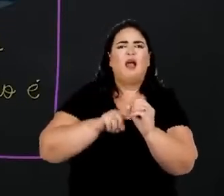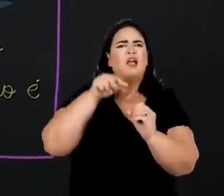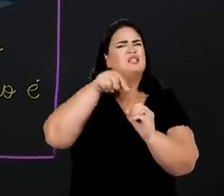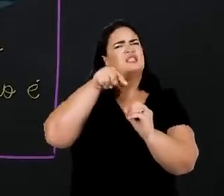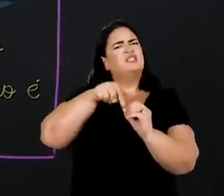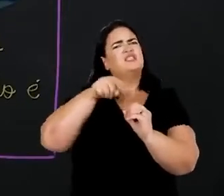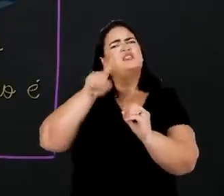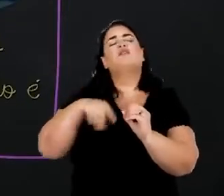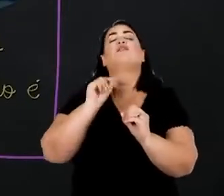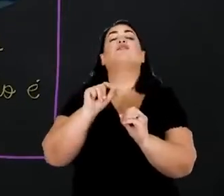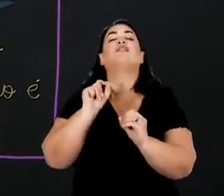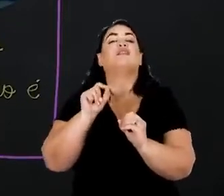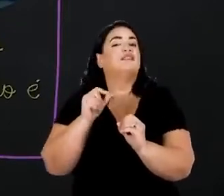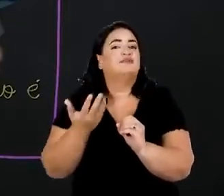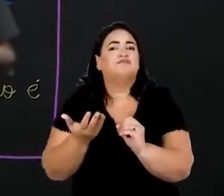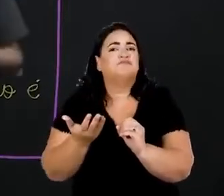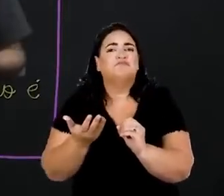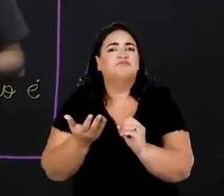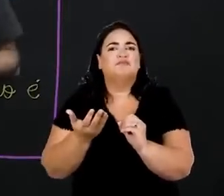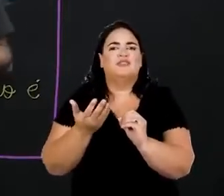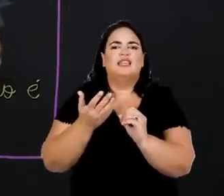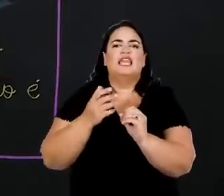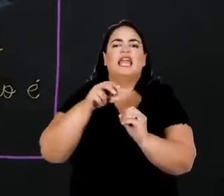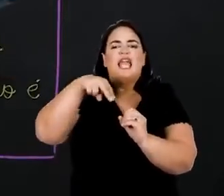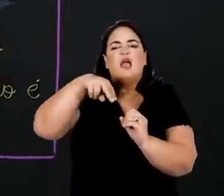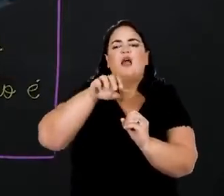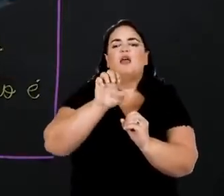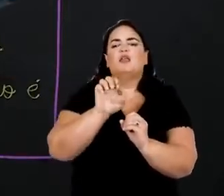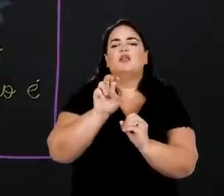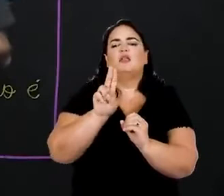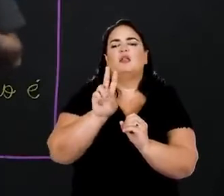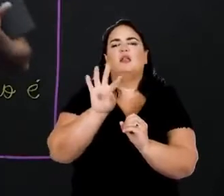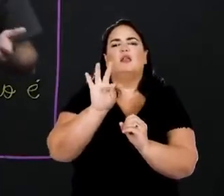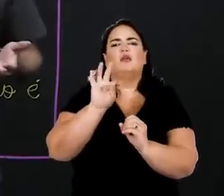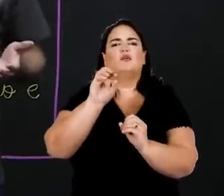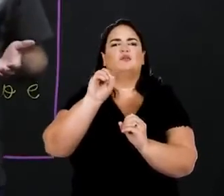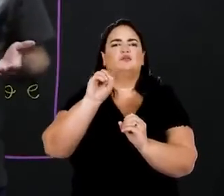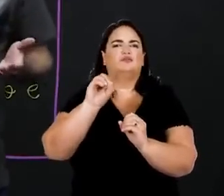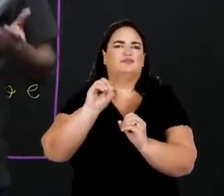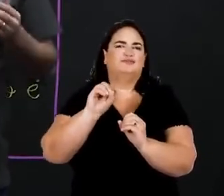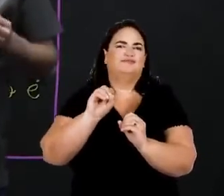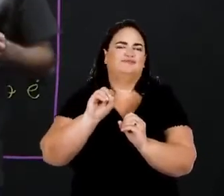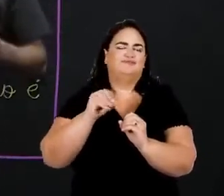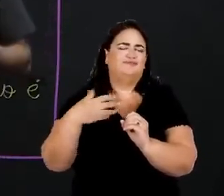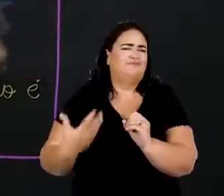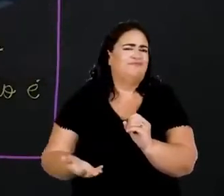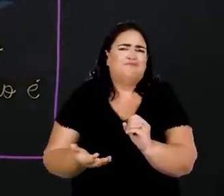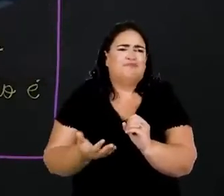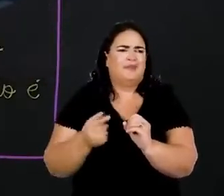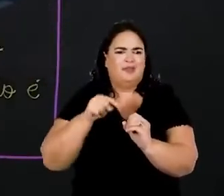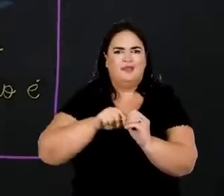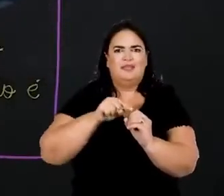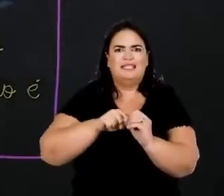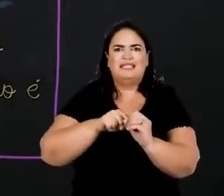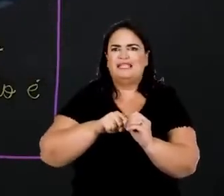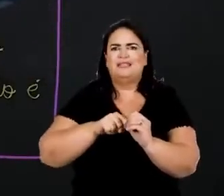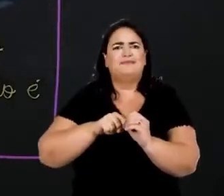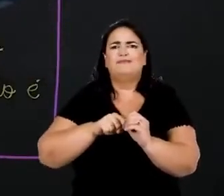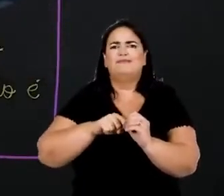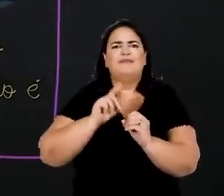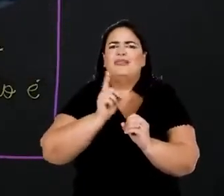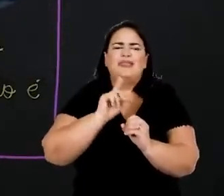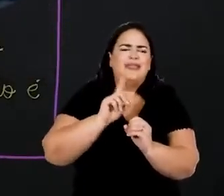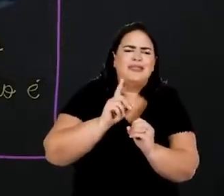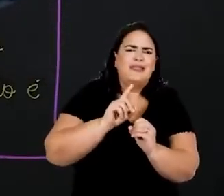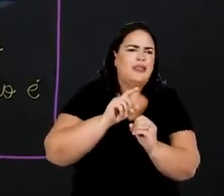de nós conhecemos e sabemos que o número zero é chamado de número neutro então número zero ele não é